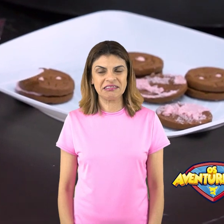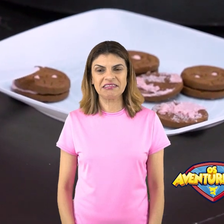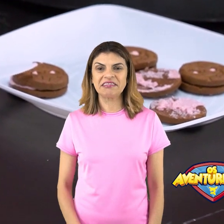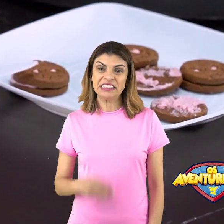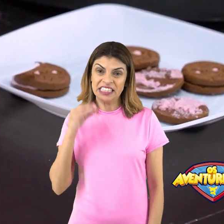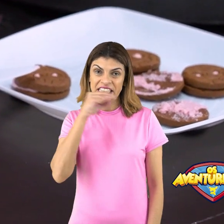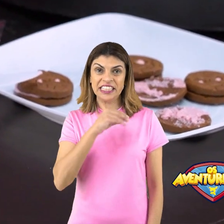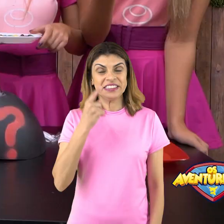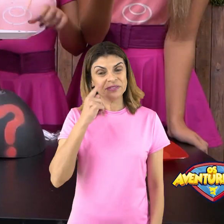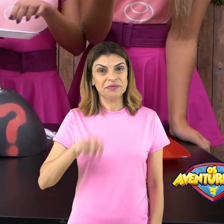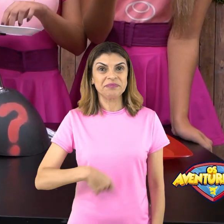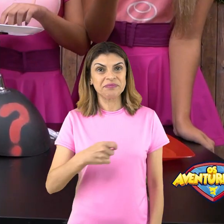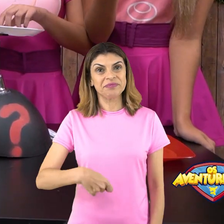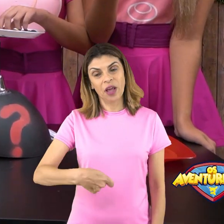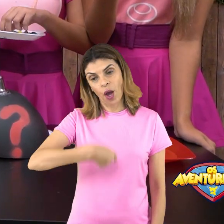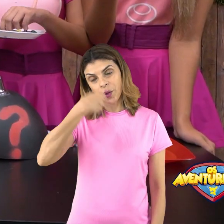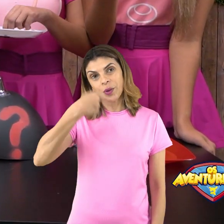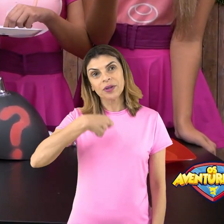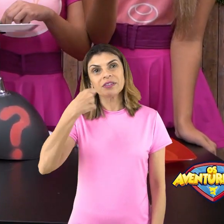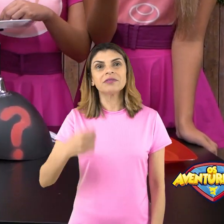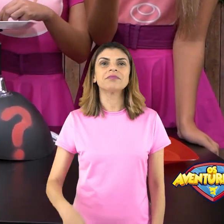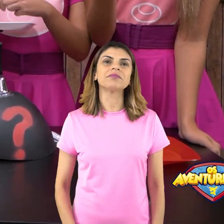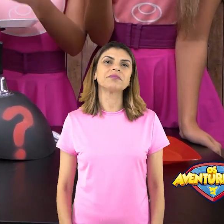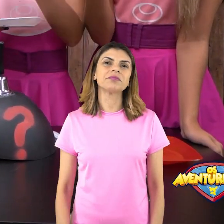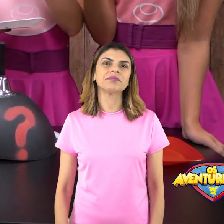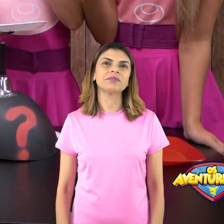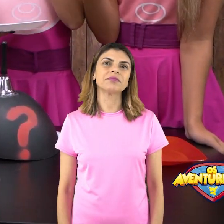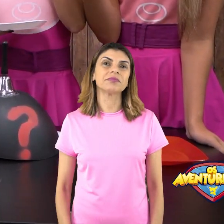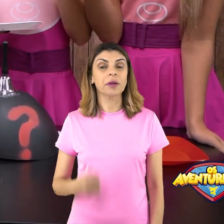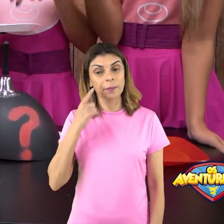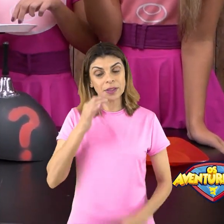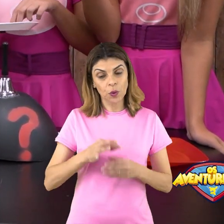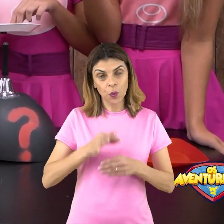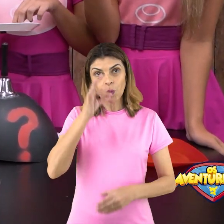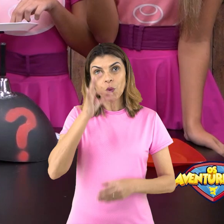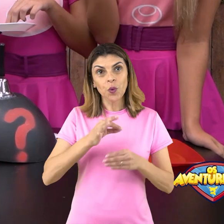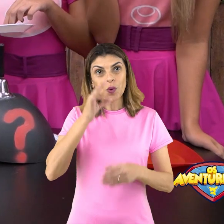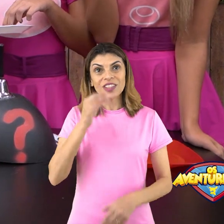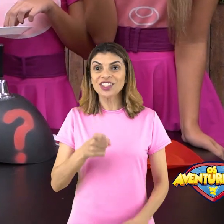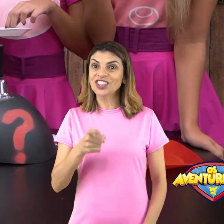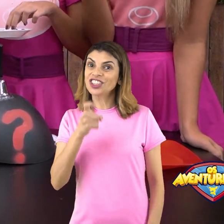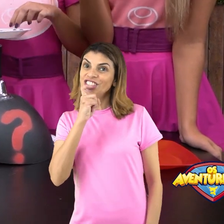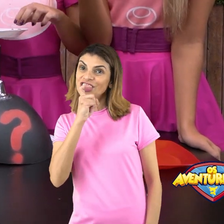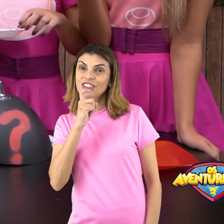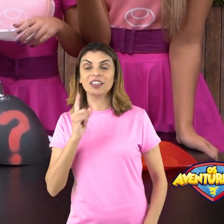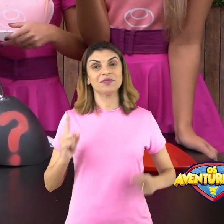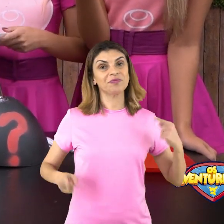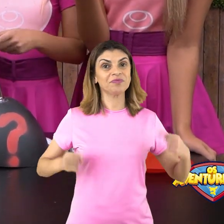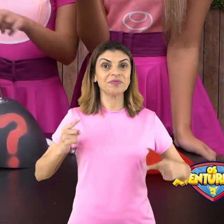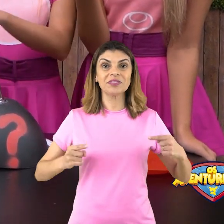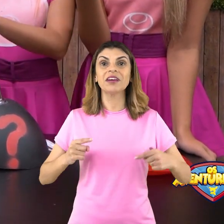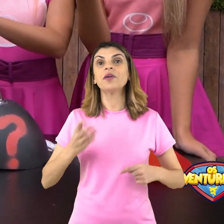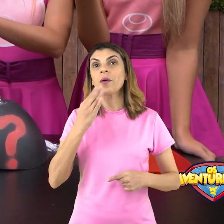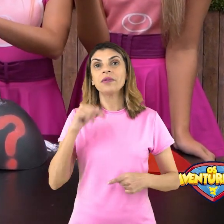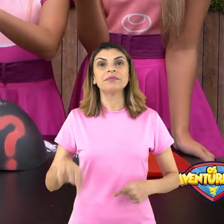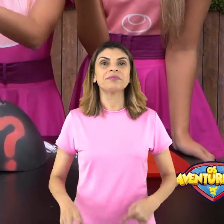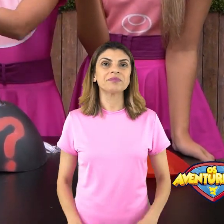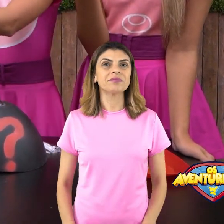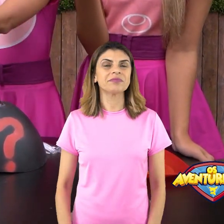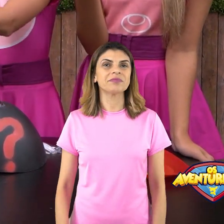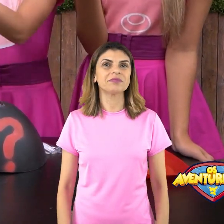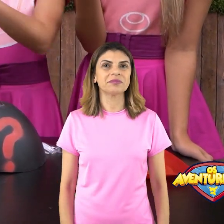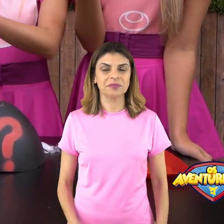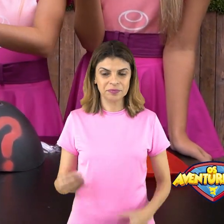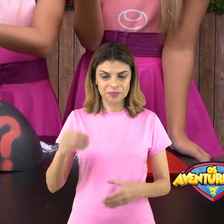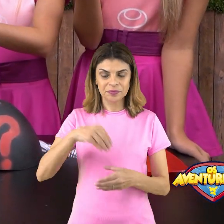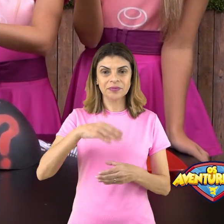lá. Pensa que é milkshake. Milkshake gelado? Coloca os M&M gelados aí dentro. Foi? Bota os